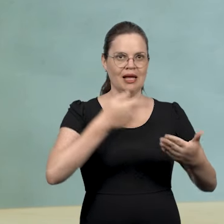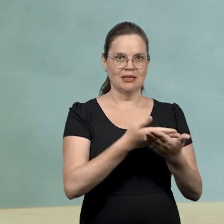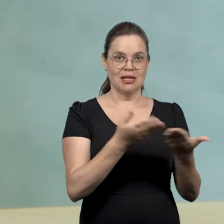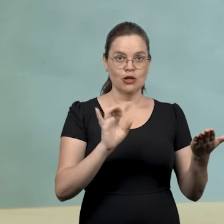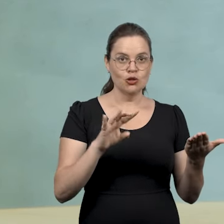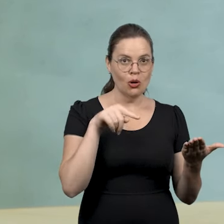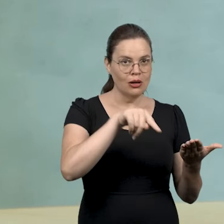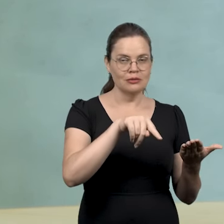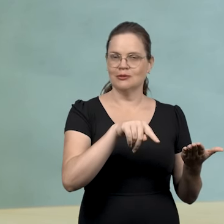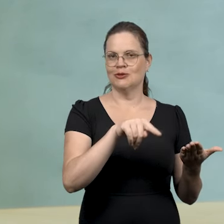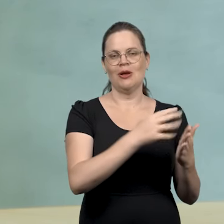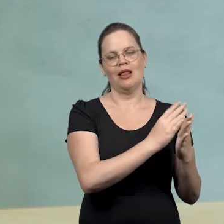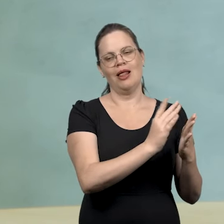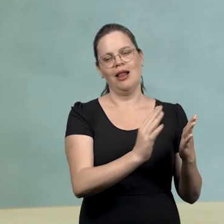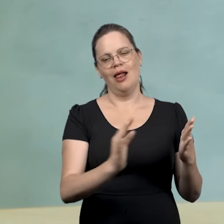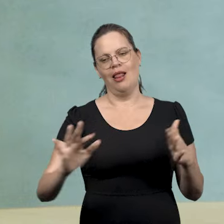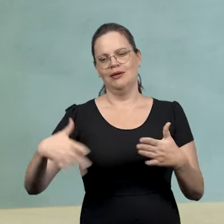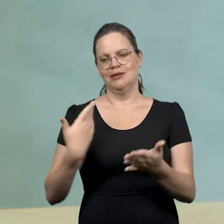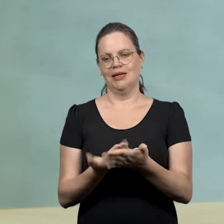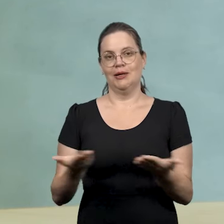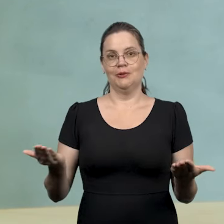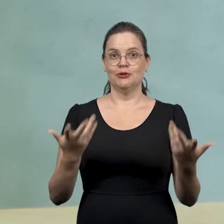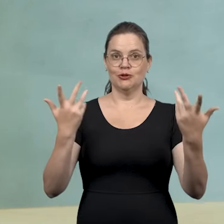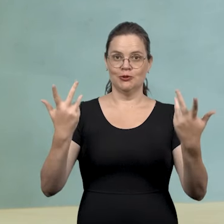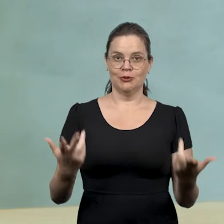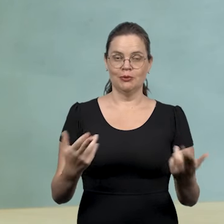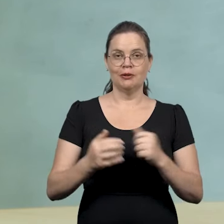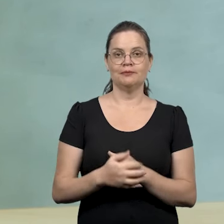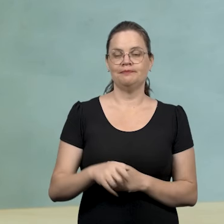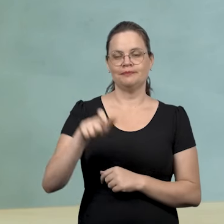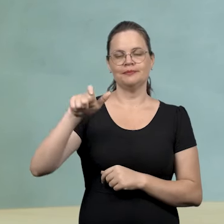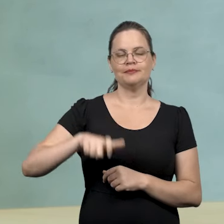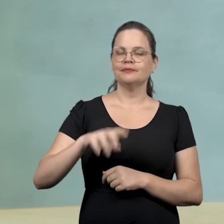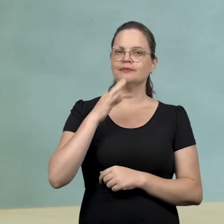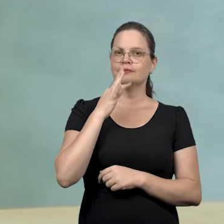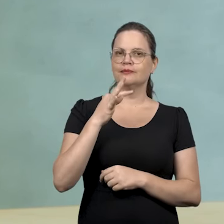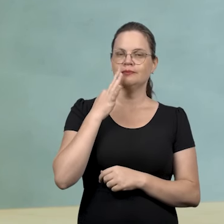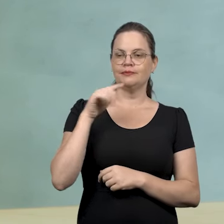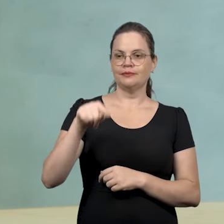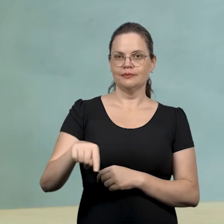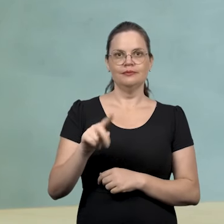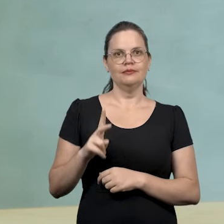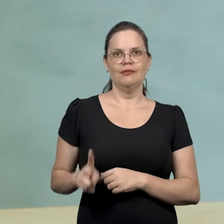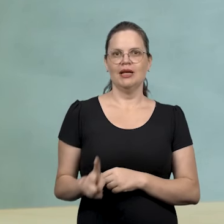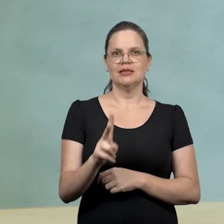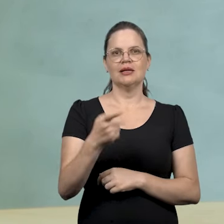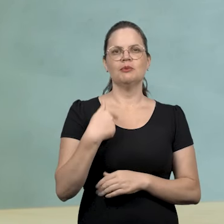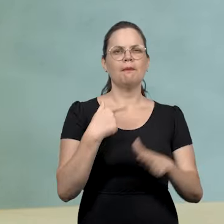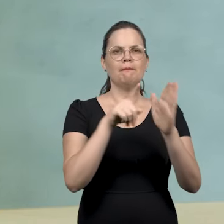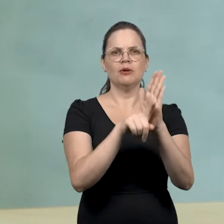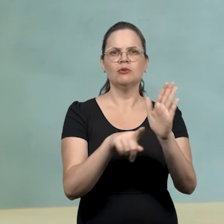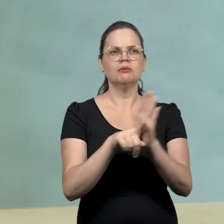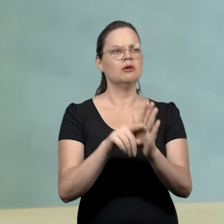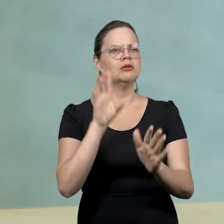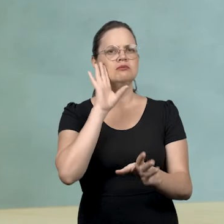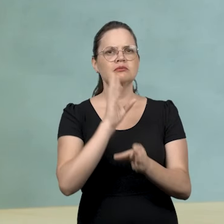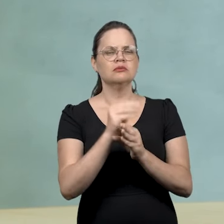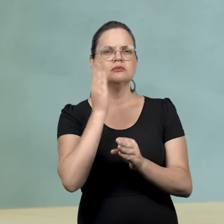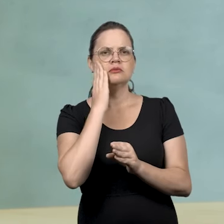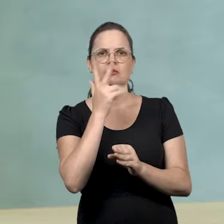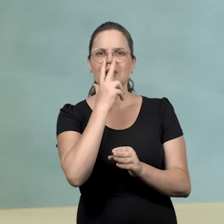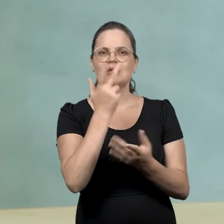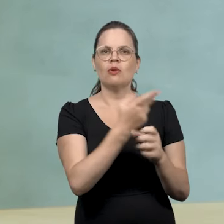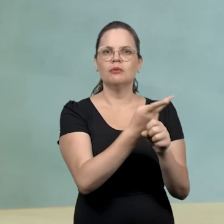séculos. Mais uma vez, Tomé, ele se coloca na condição daquilo que chamamos de buscador, daquele que busca, né? Que